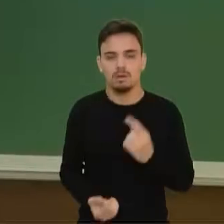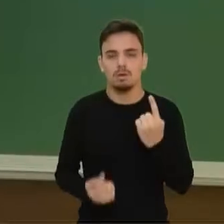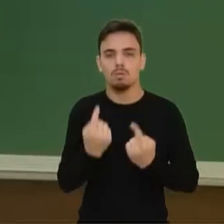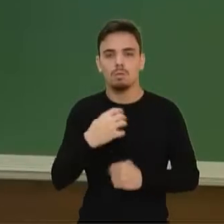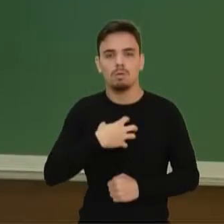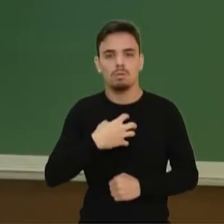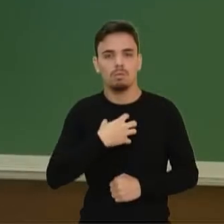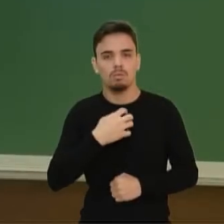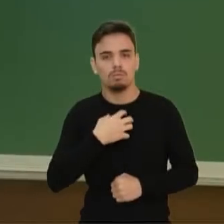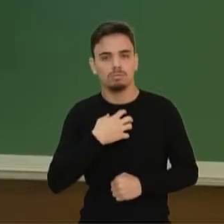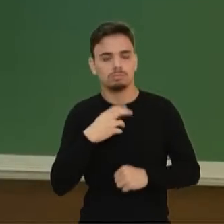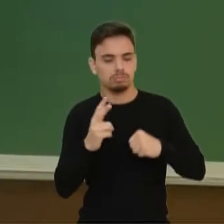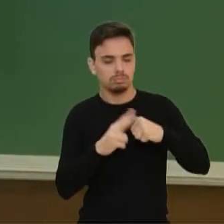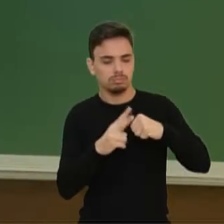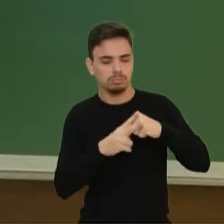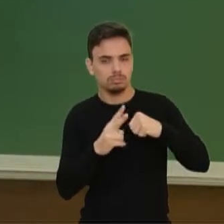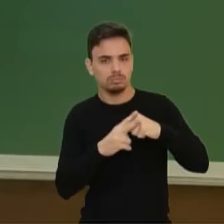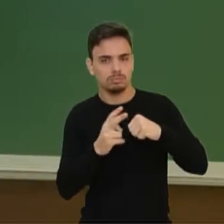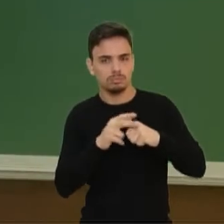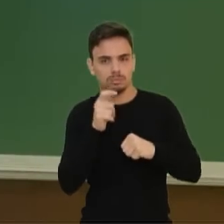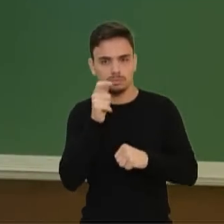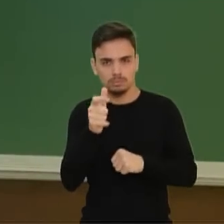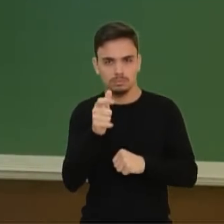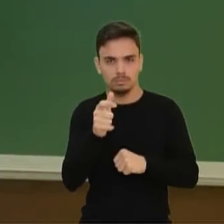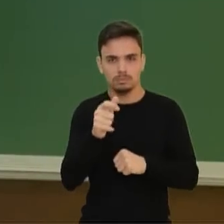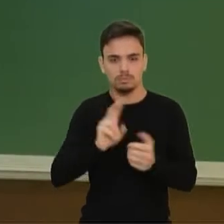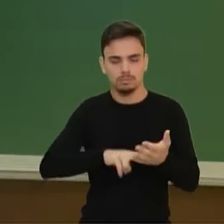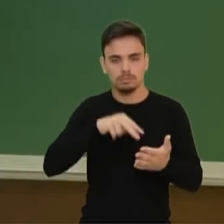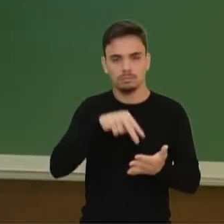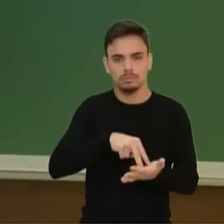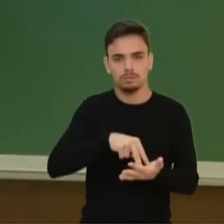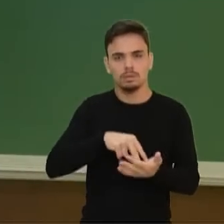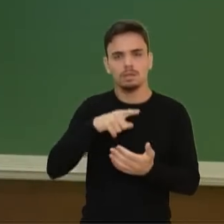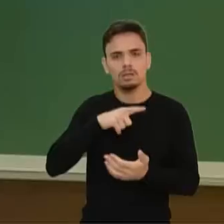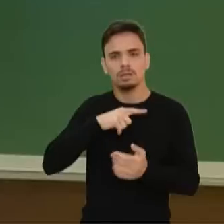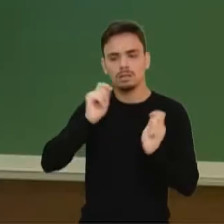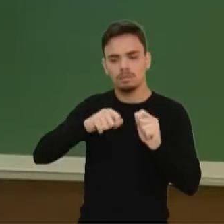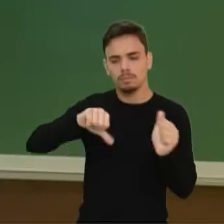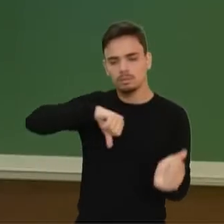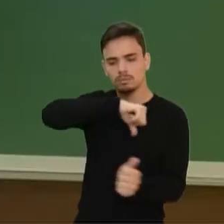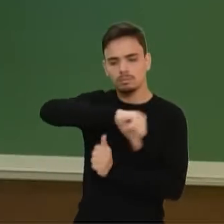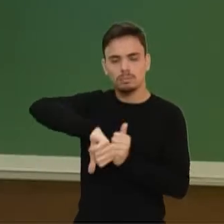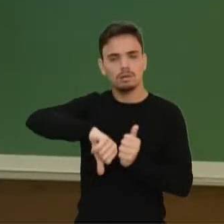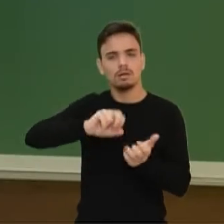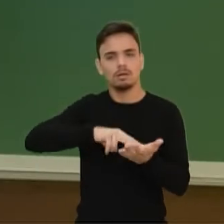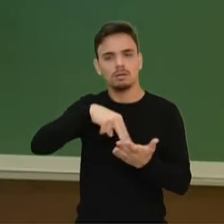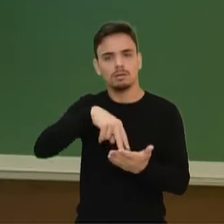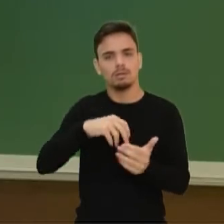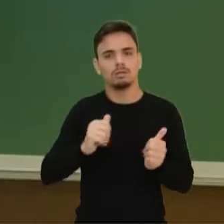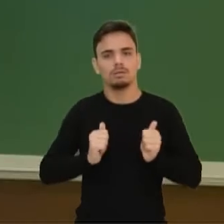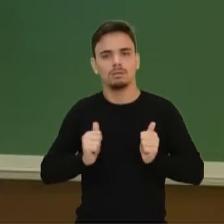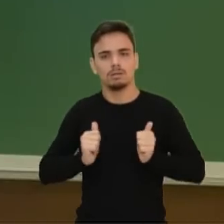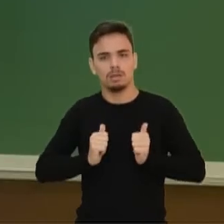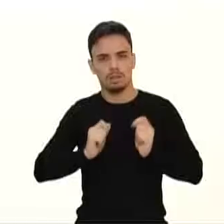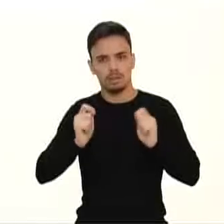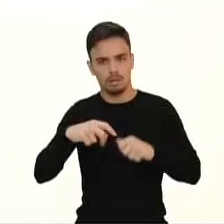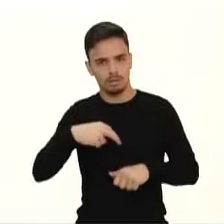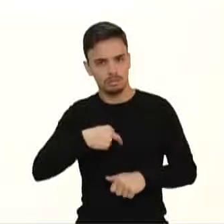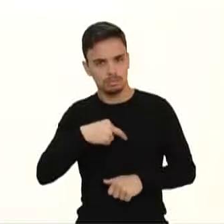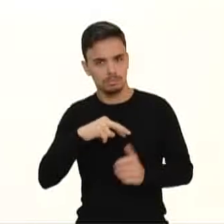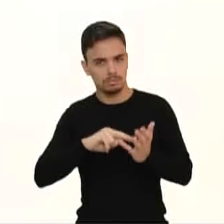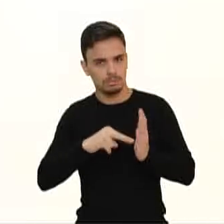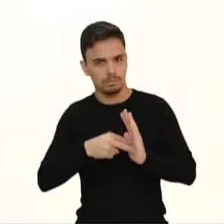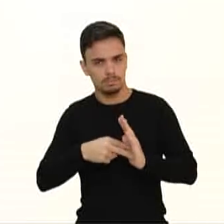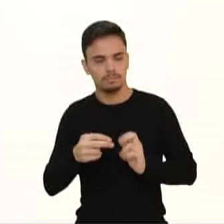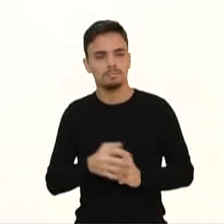na voz ativa nessa tirinha? Interferiria no sentido se transformássemos a voz ativa na voz passiva? O